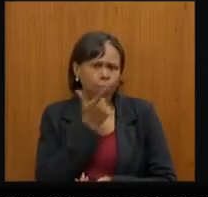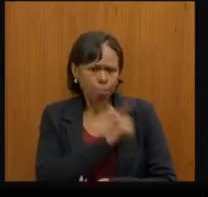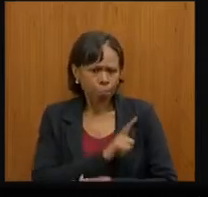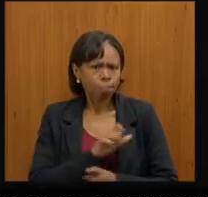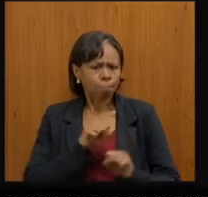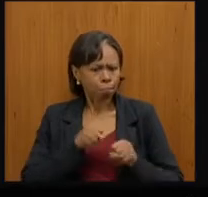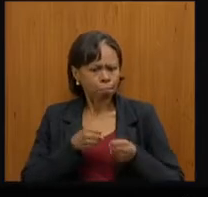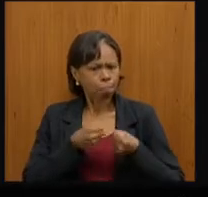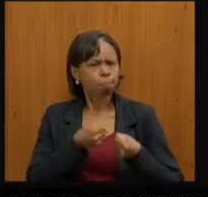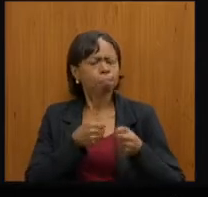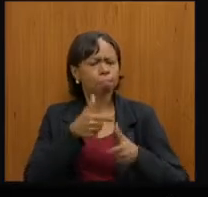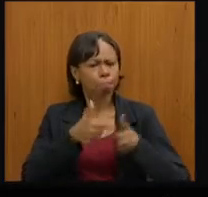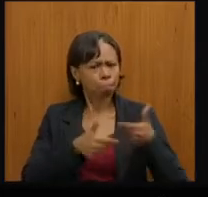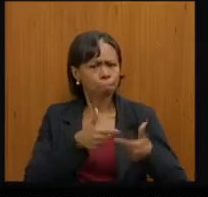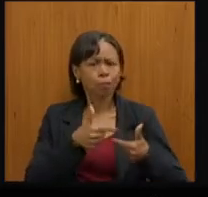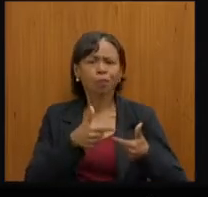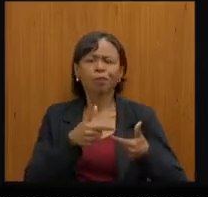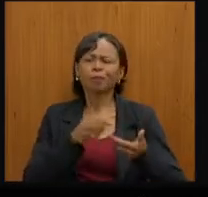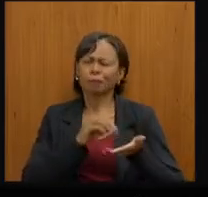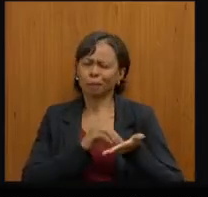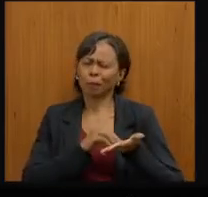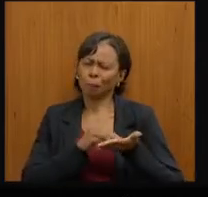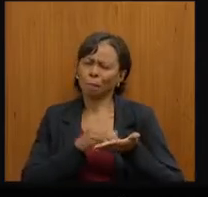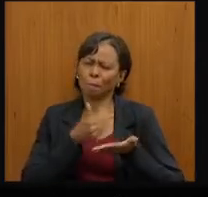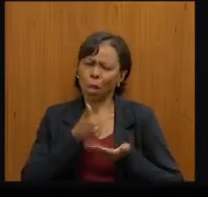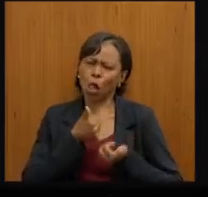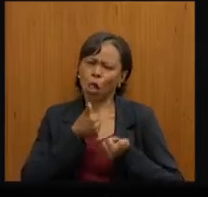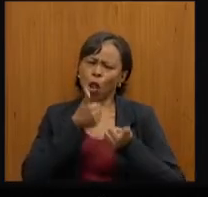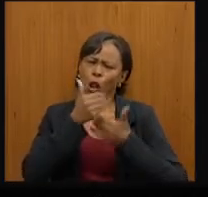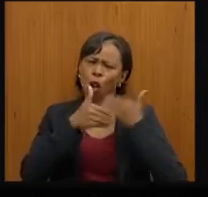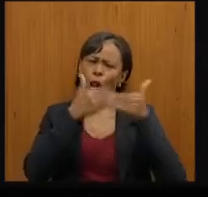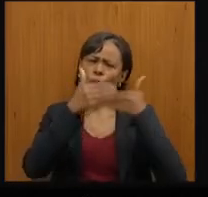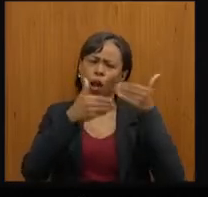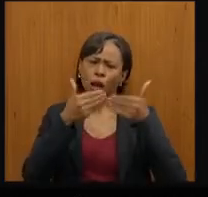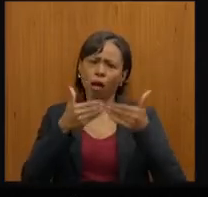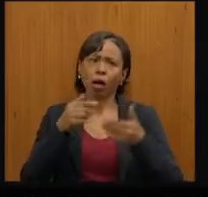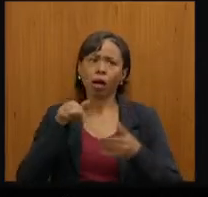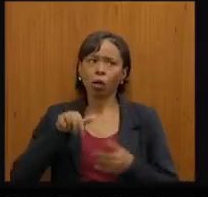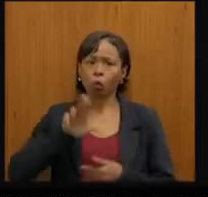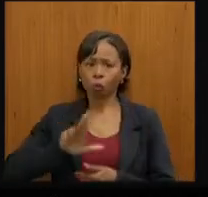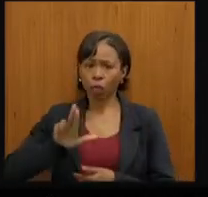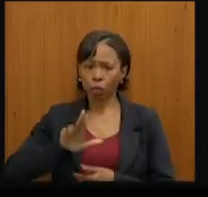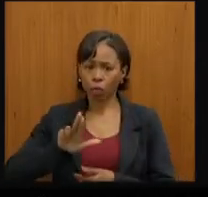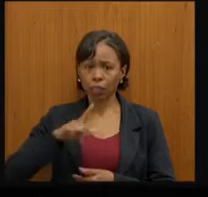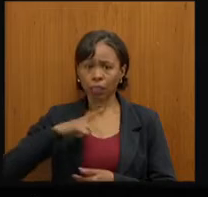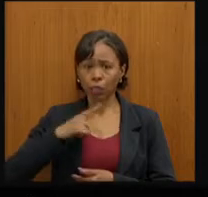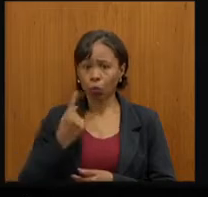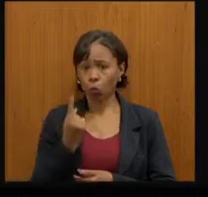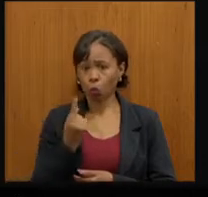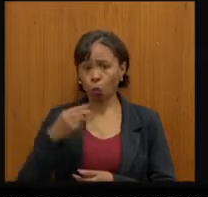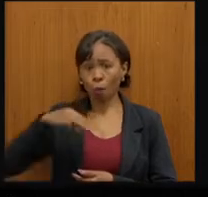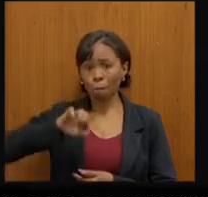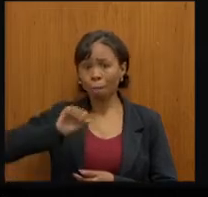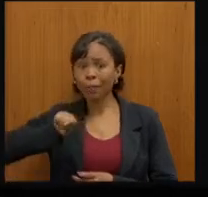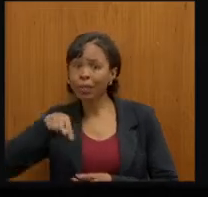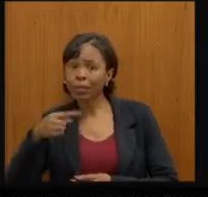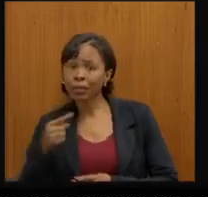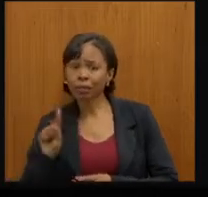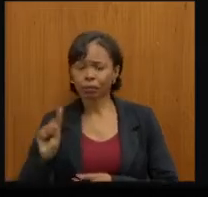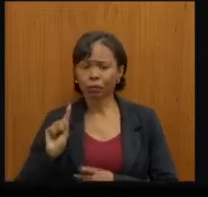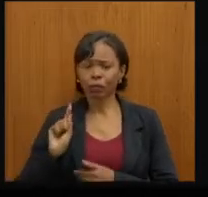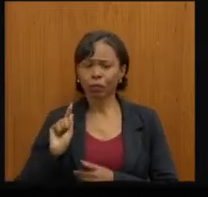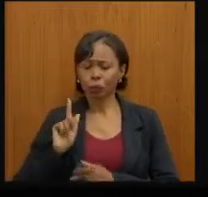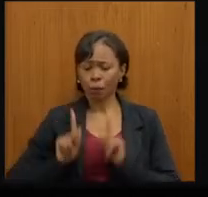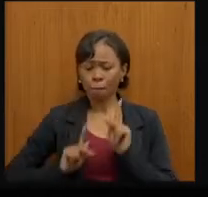precisa melhorar muito muito ainda Uberlândia tem um milhão de habitantes né e com a pandemia aumento